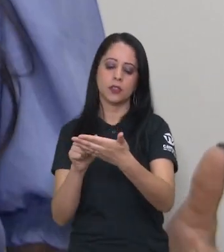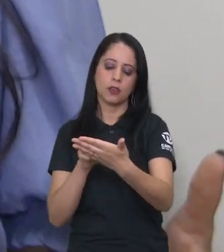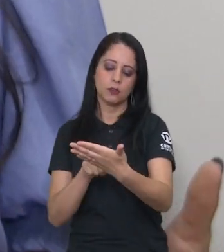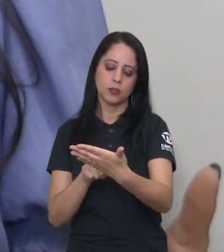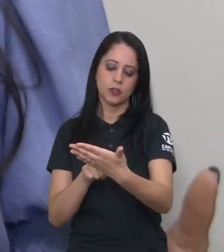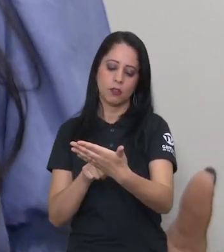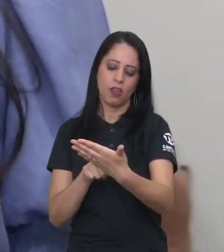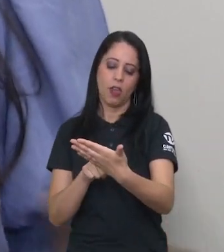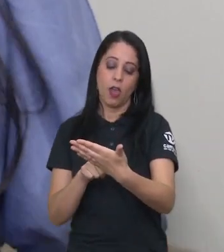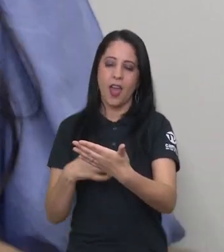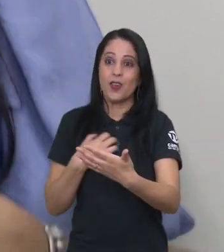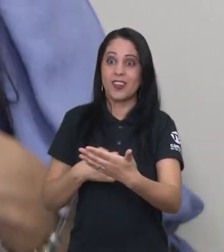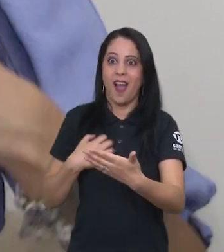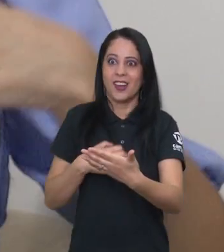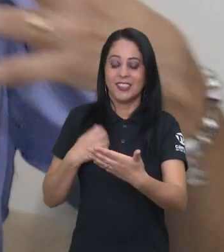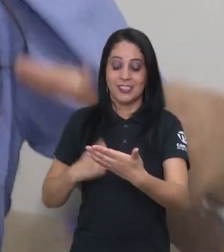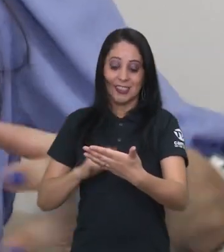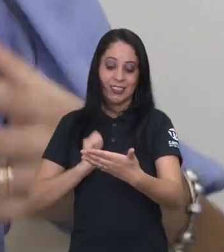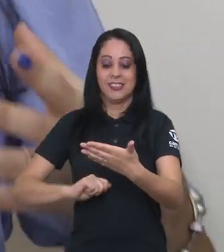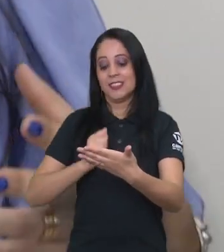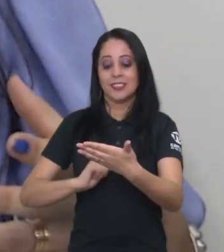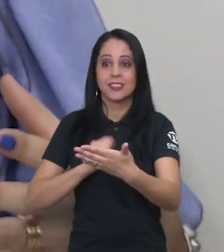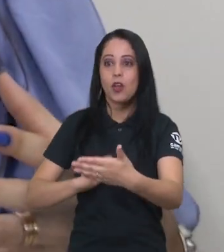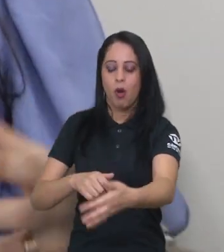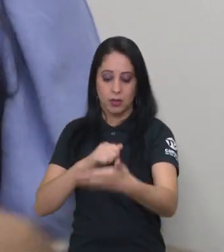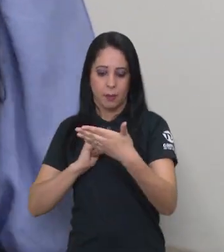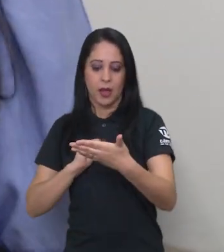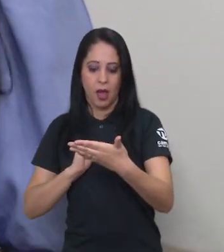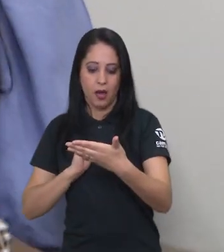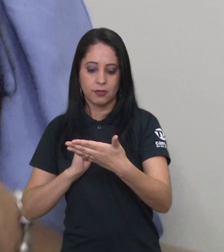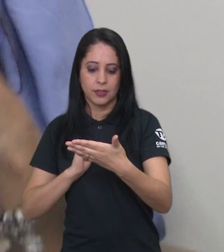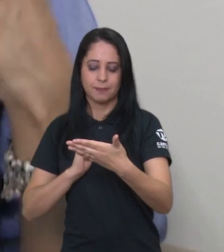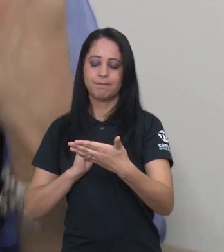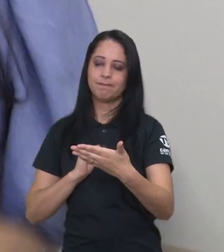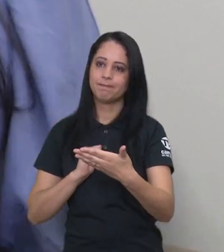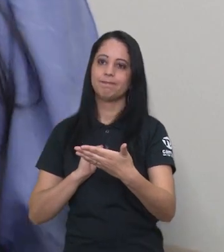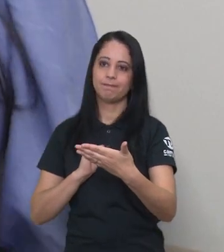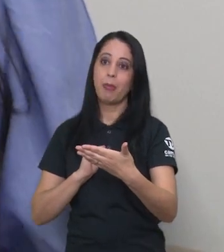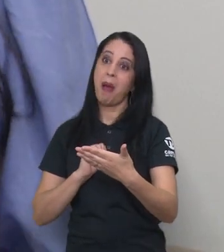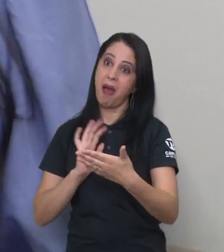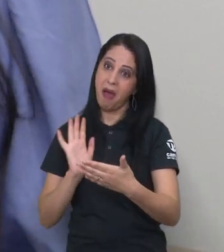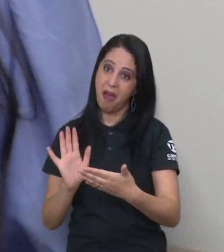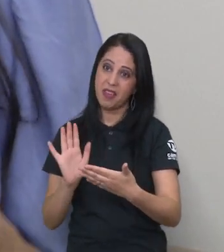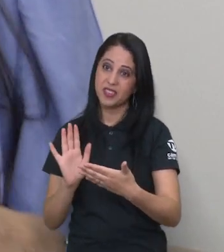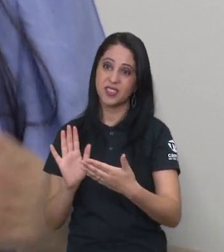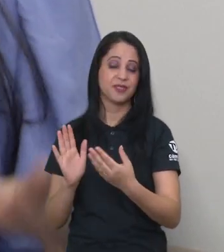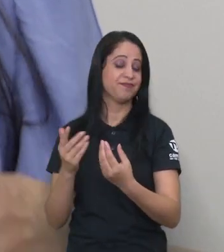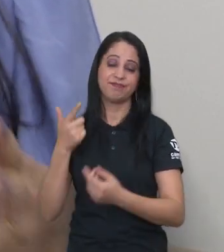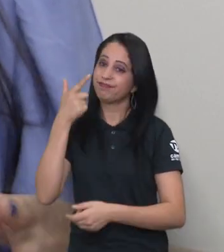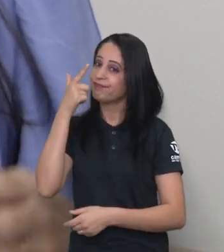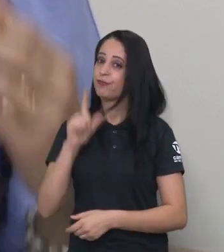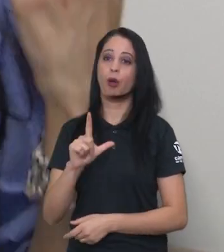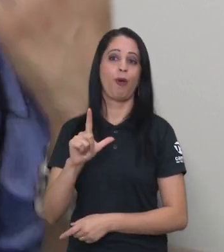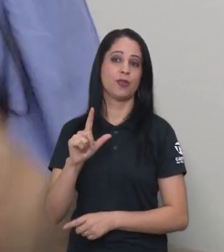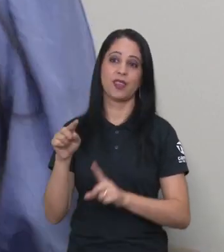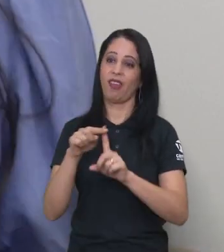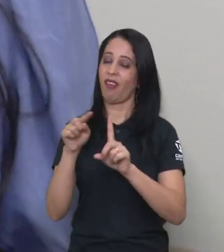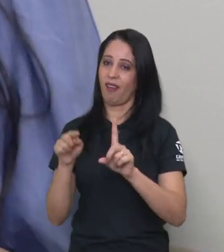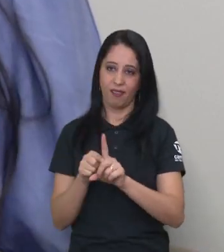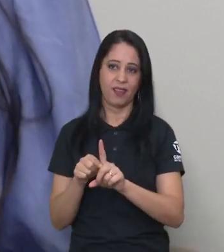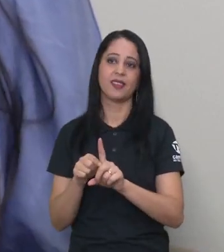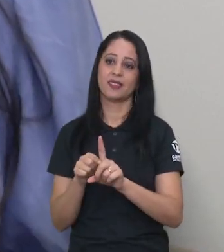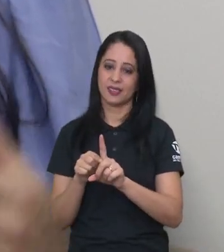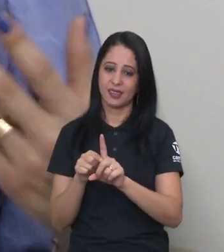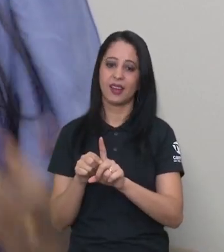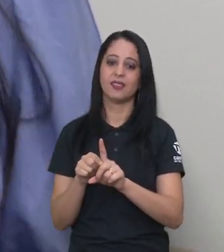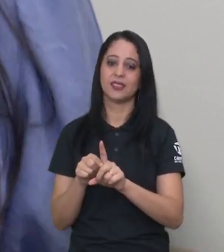gera uma expectativa muito alta. Daí a gente fazia o tratamento e esperava, né, a data certa, fazia